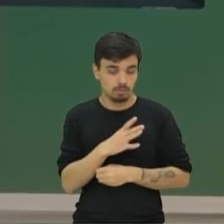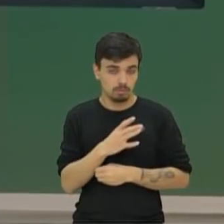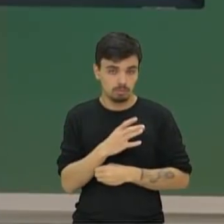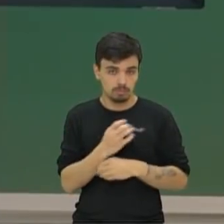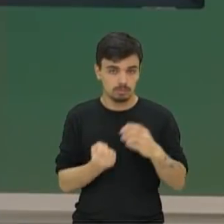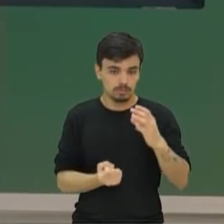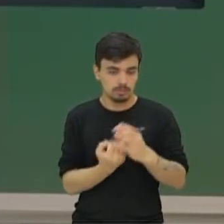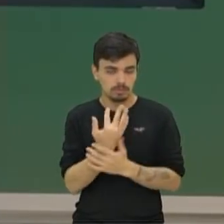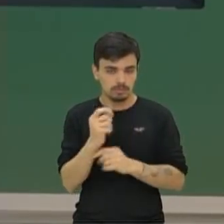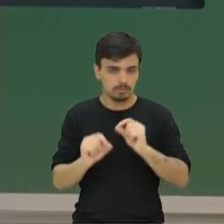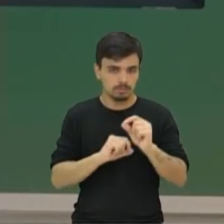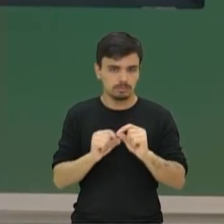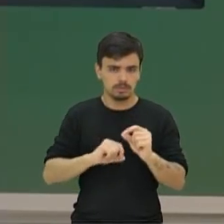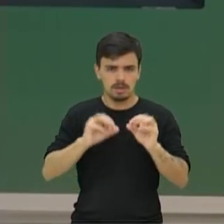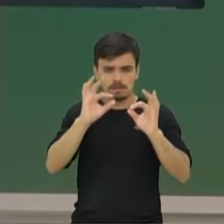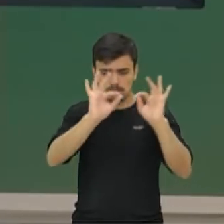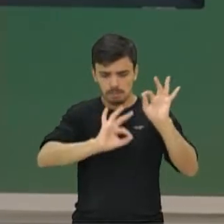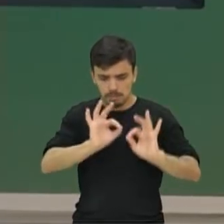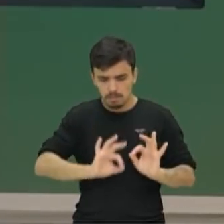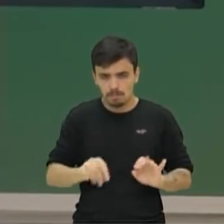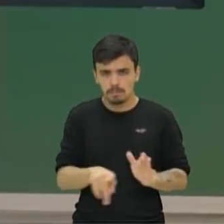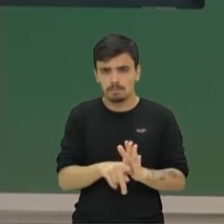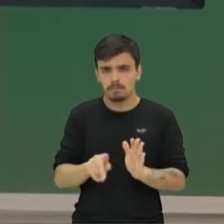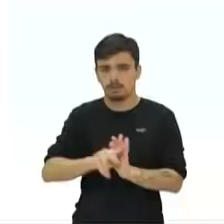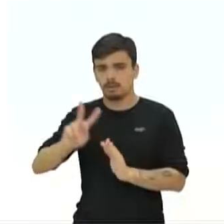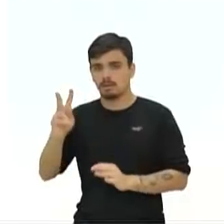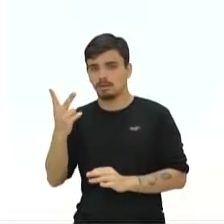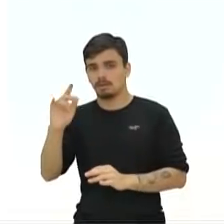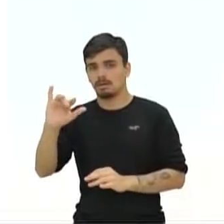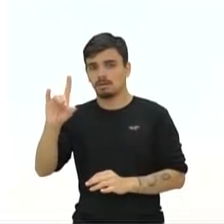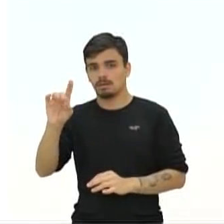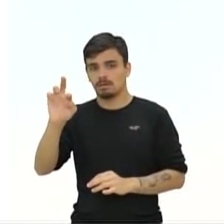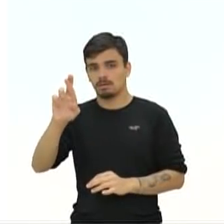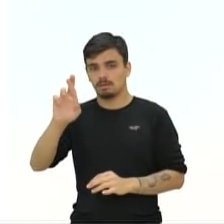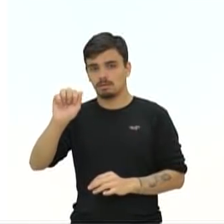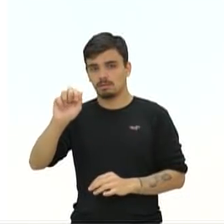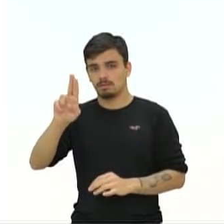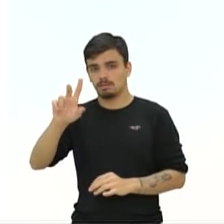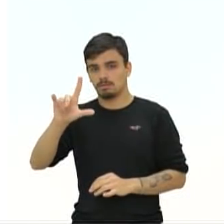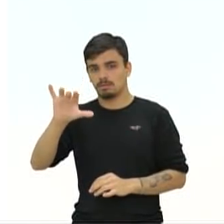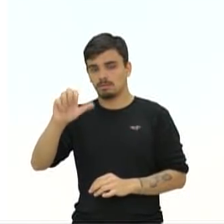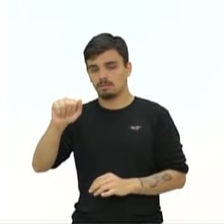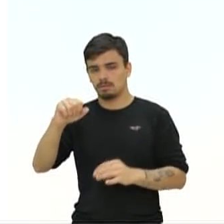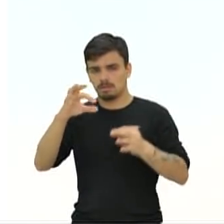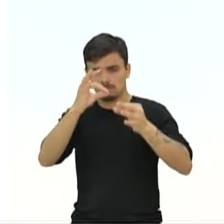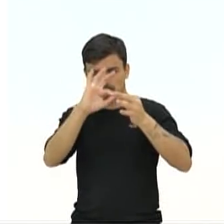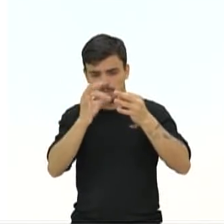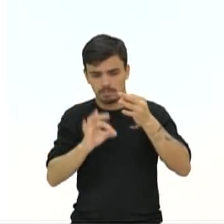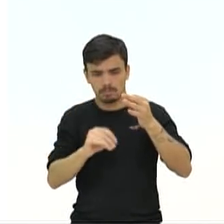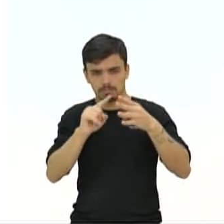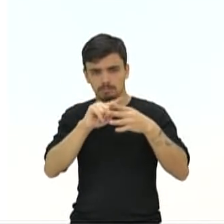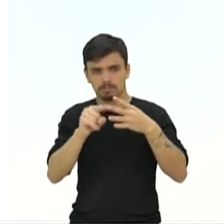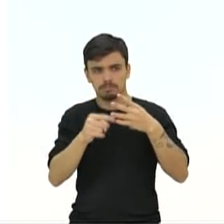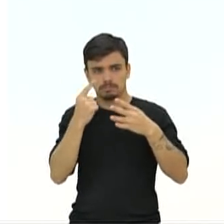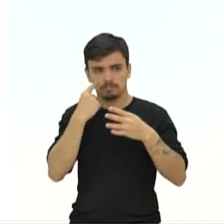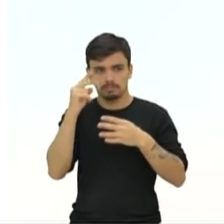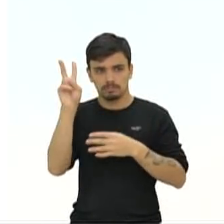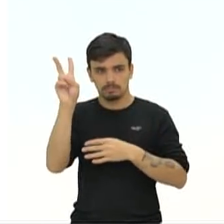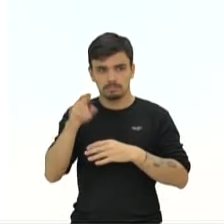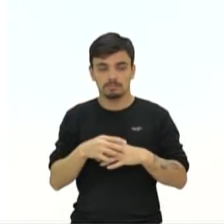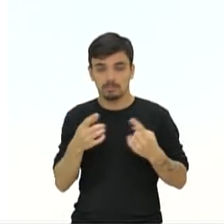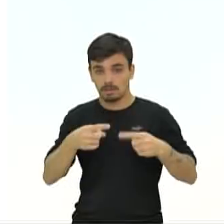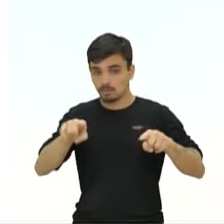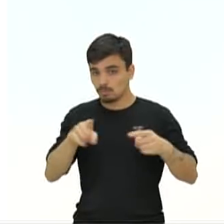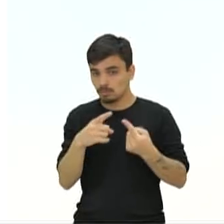criou centenas de projetos de hidráulica, cosmologia, geologia mecânica,